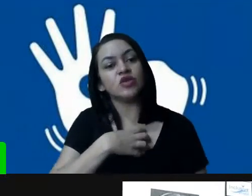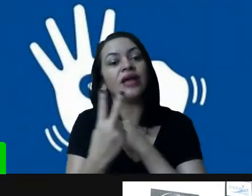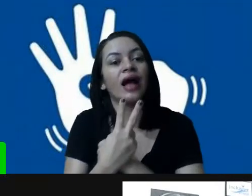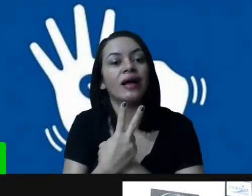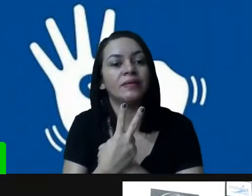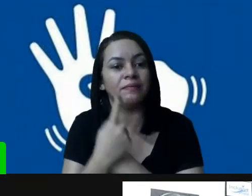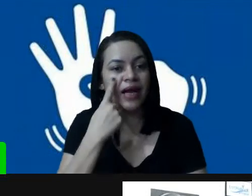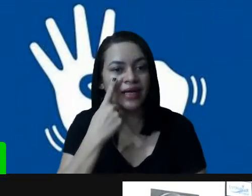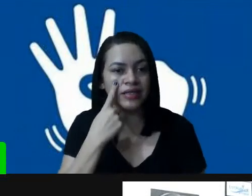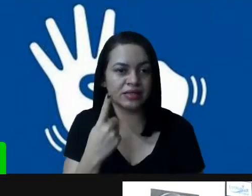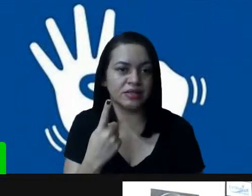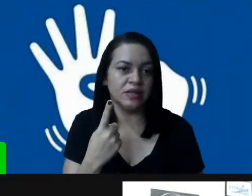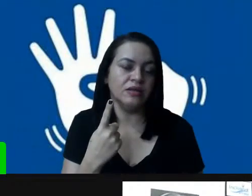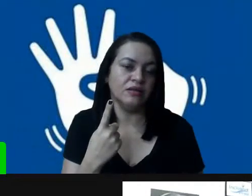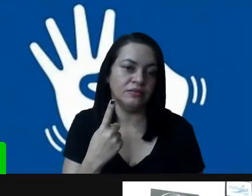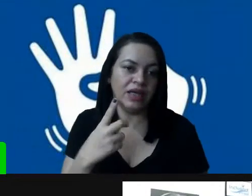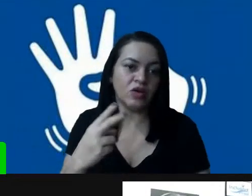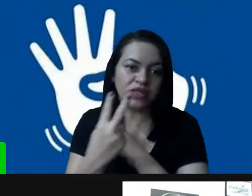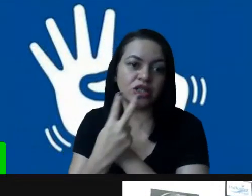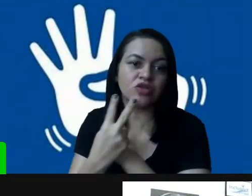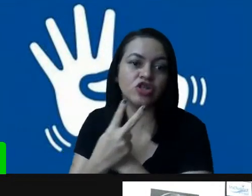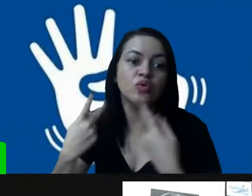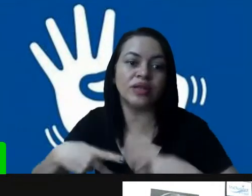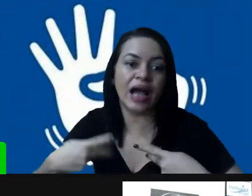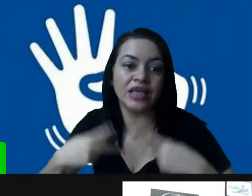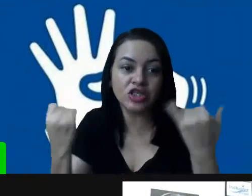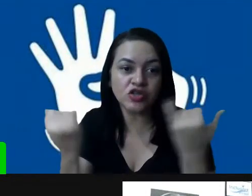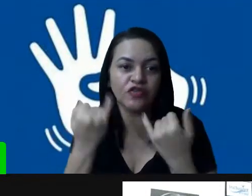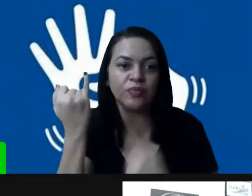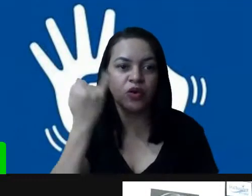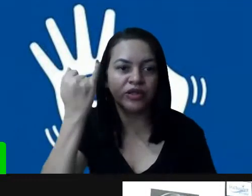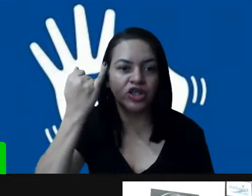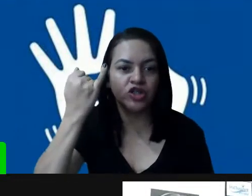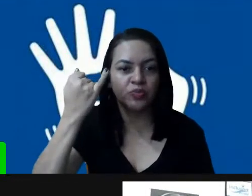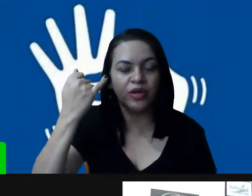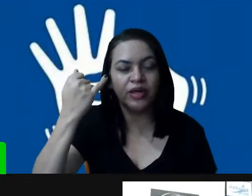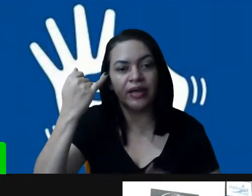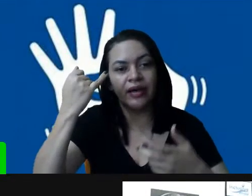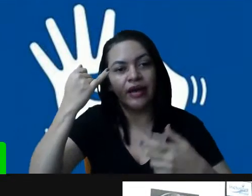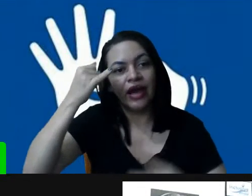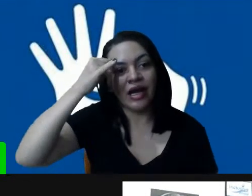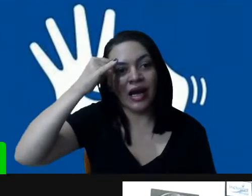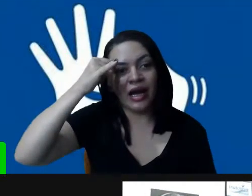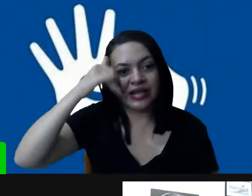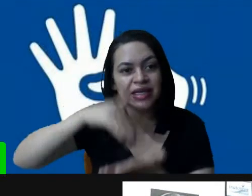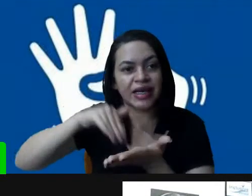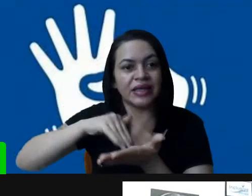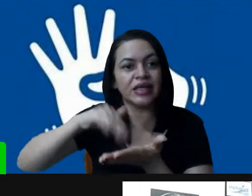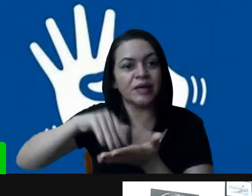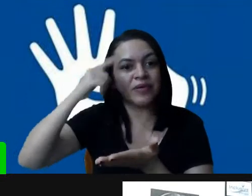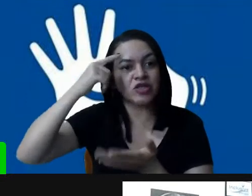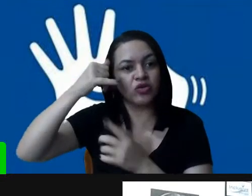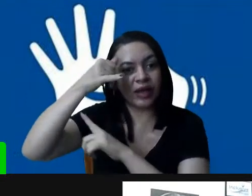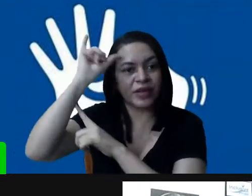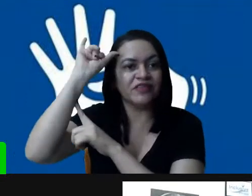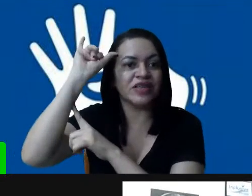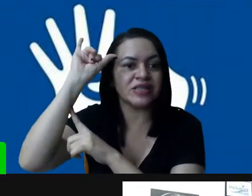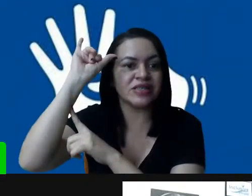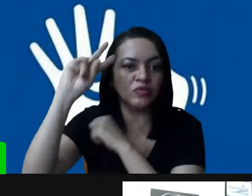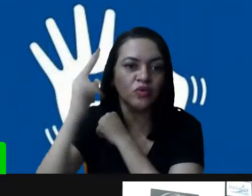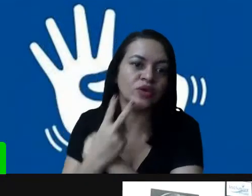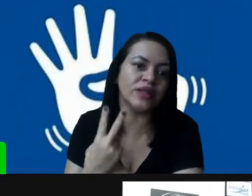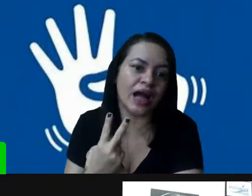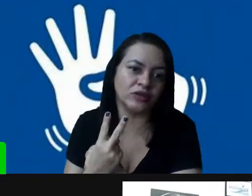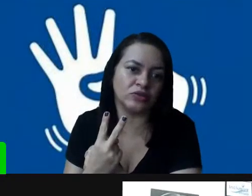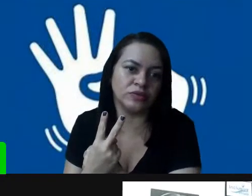cuidar mais, né? Conseguiram se cuidar. E isso foi importante, porque a secretaria pensou na prevenção